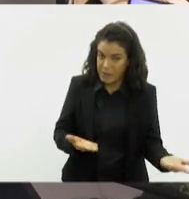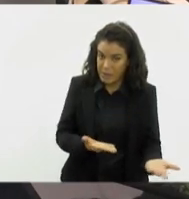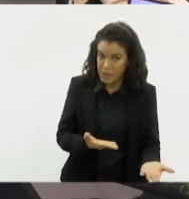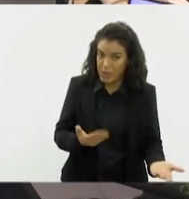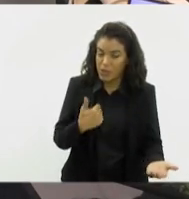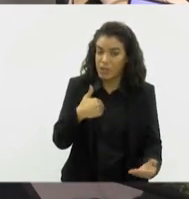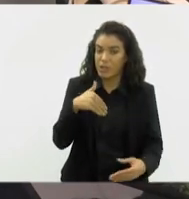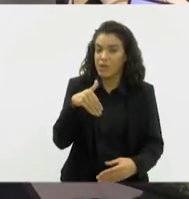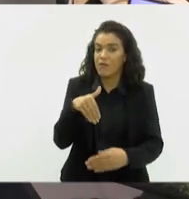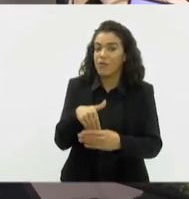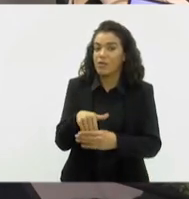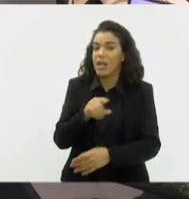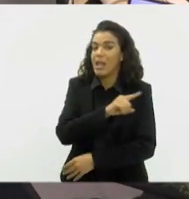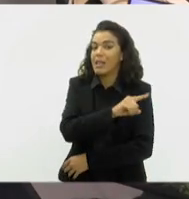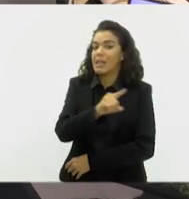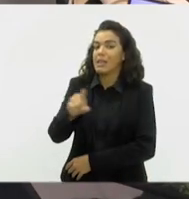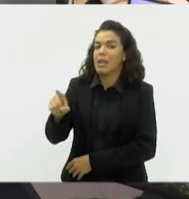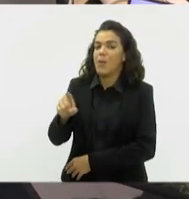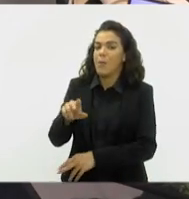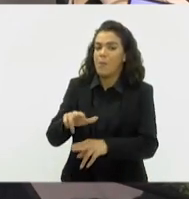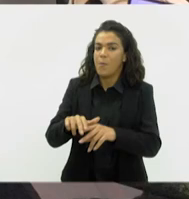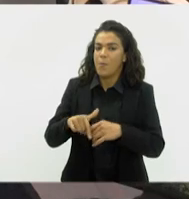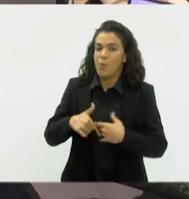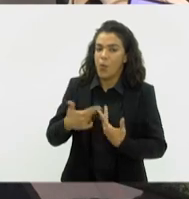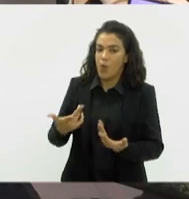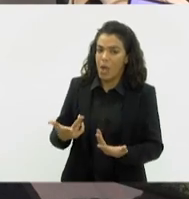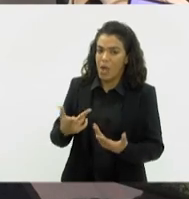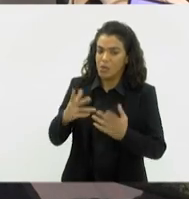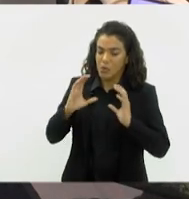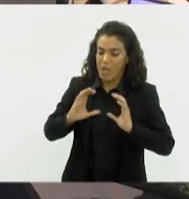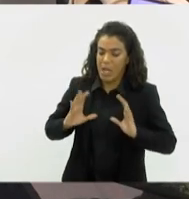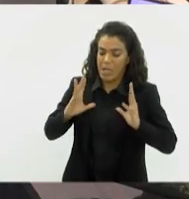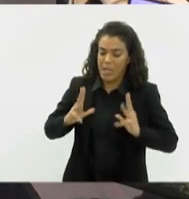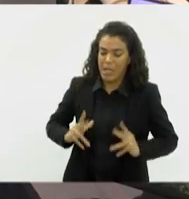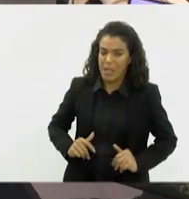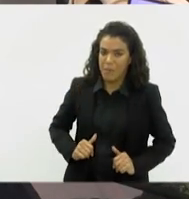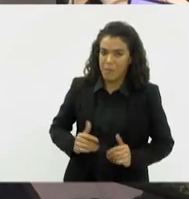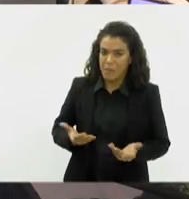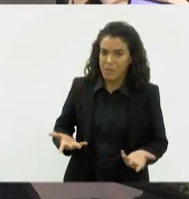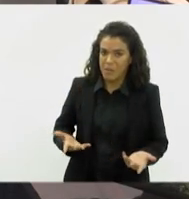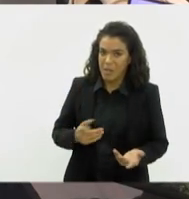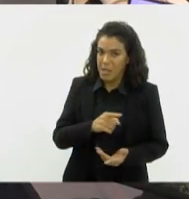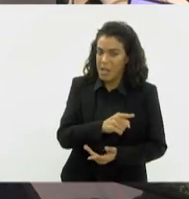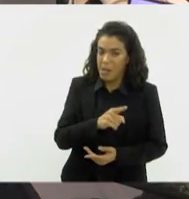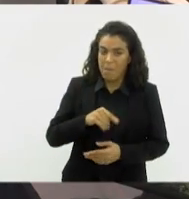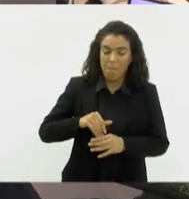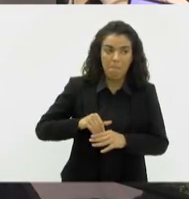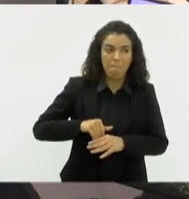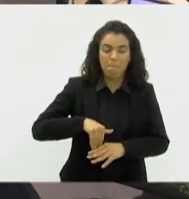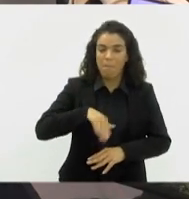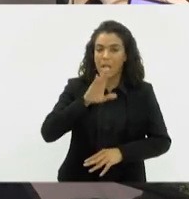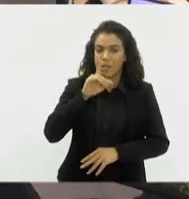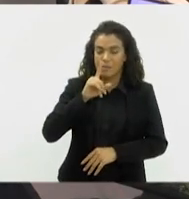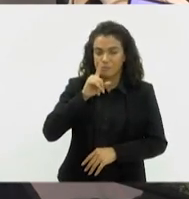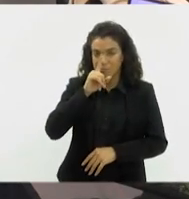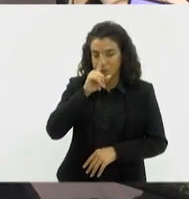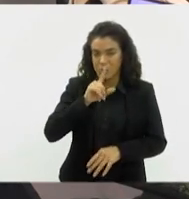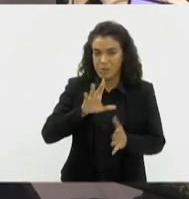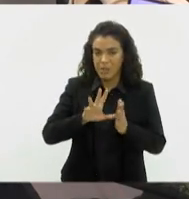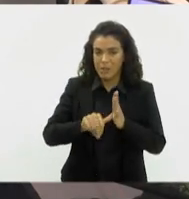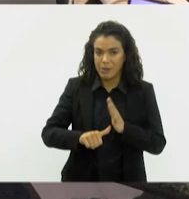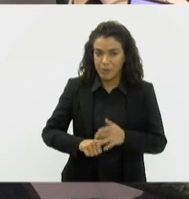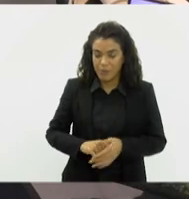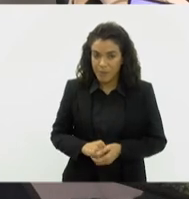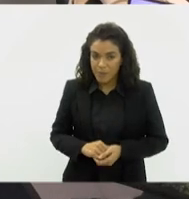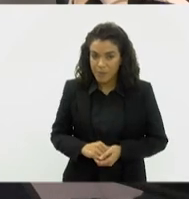teria votado, e meu voto gera não pela reputação ilibada, porque acho que o maior assaltante desse país não tem direito a pleitear absolutamente nada. Eu, se fosse Vossa Excelência, e